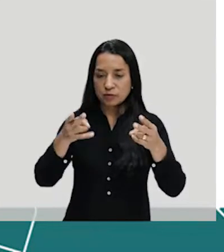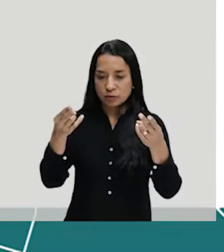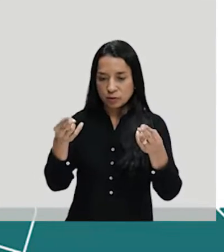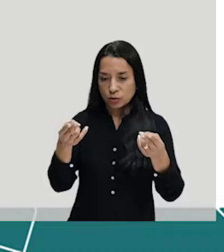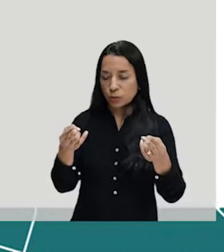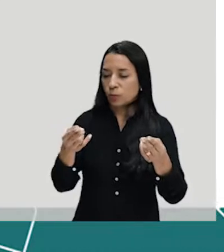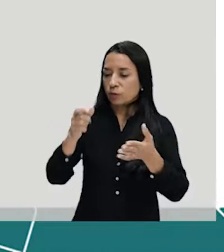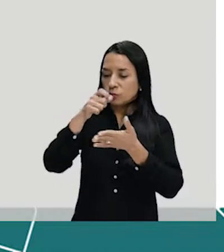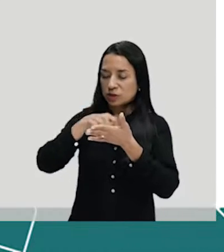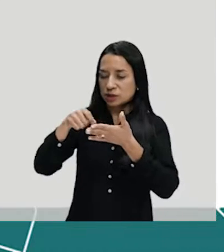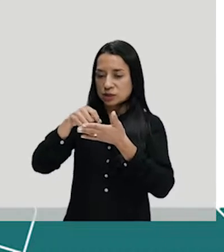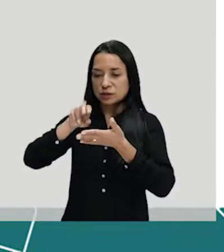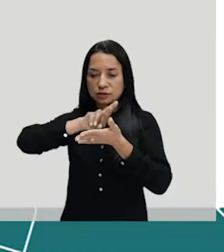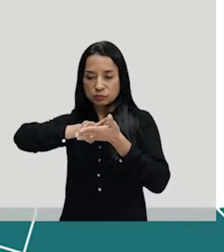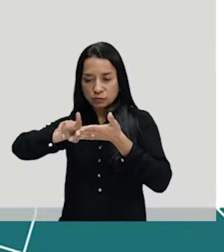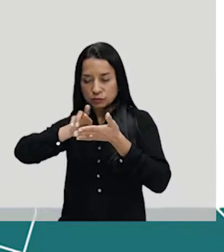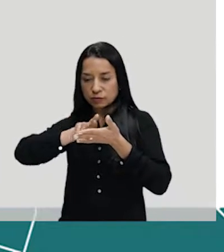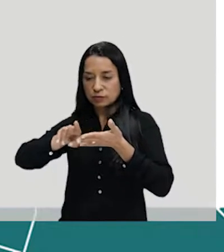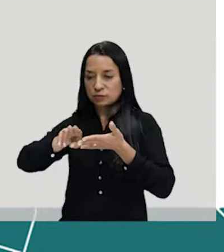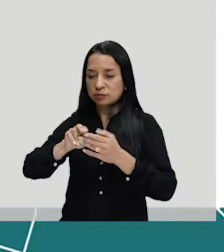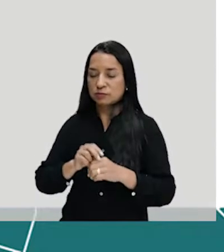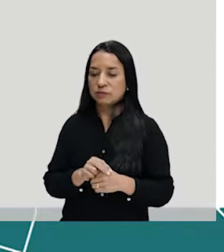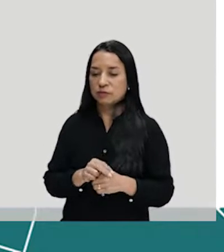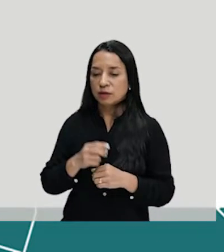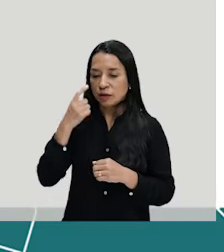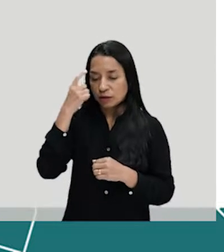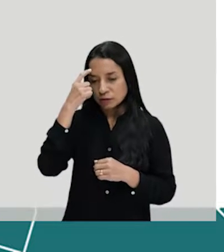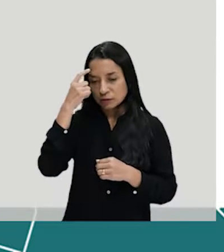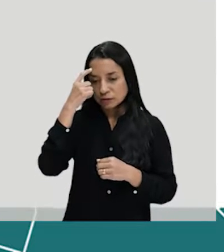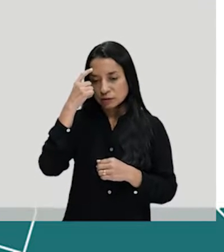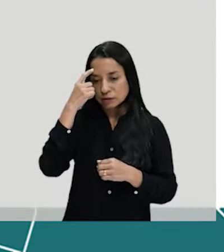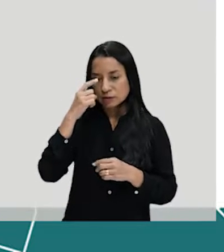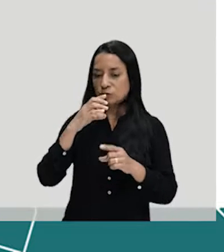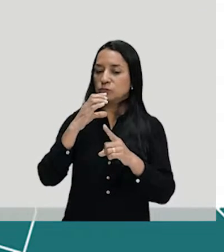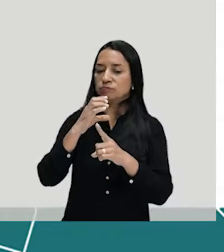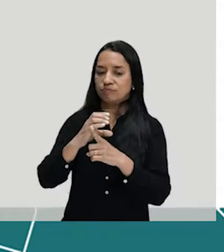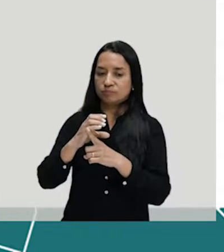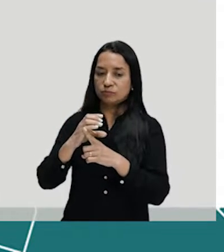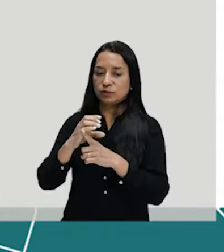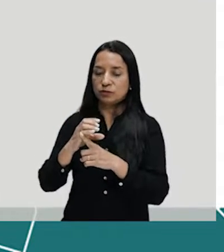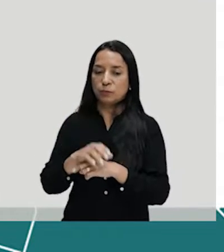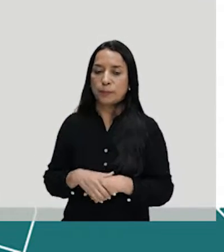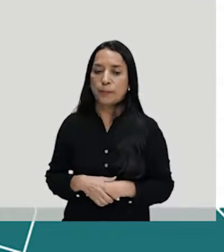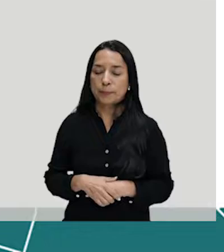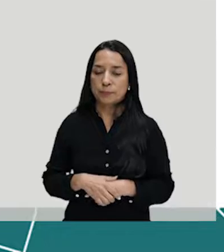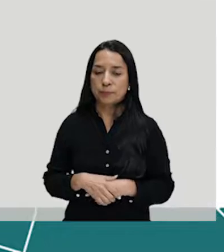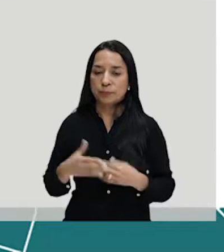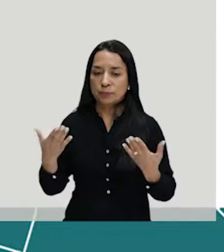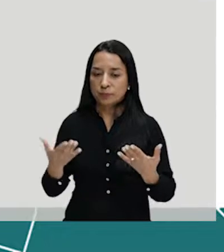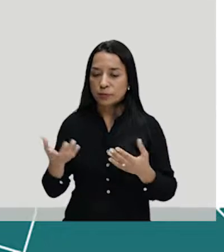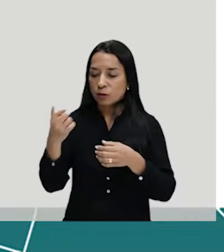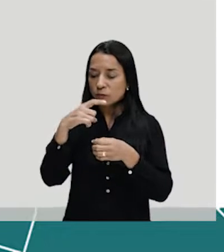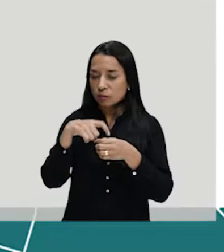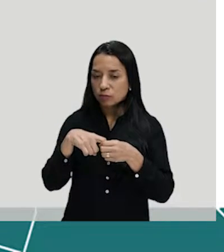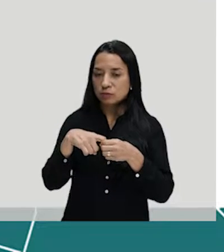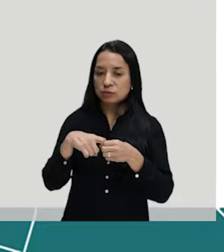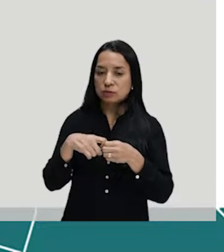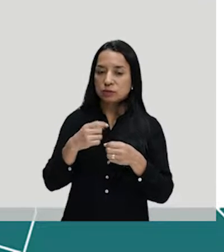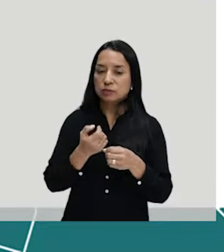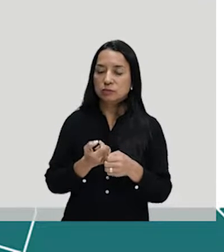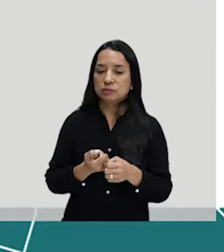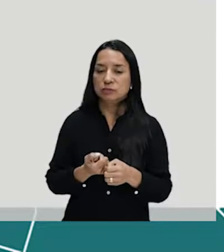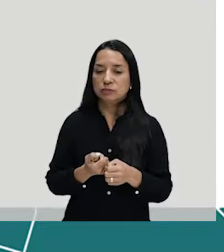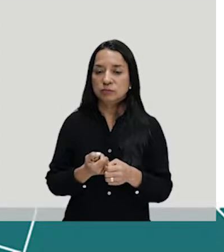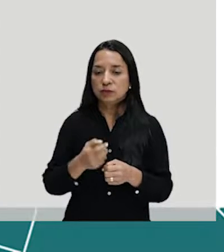coisa sendo escrita com uma outra simbologia que aqui é a ideia do não com tempo tá voltando um